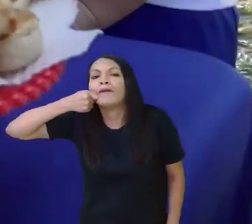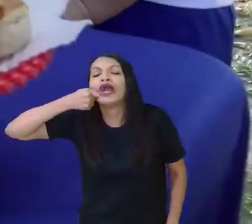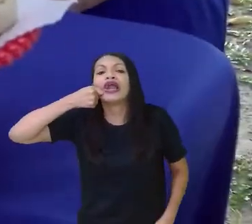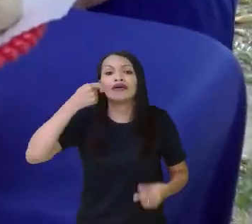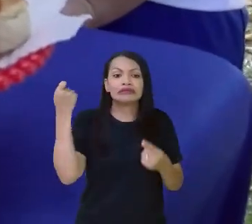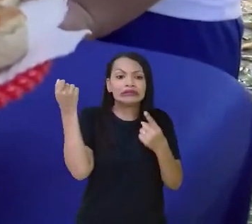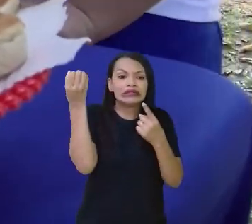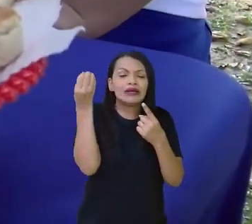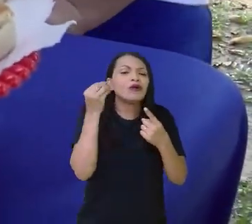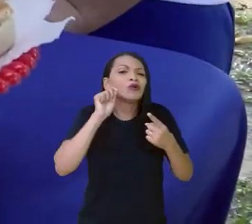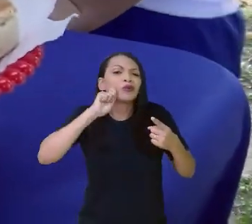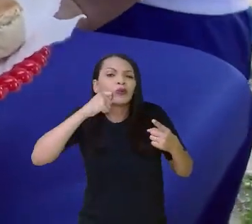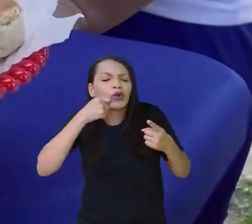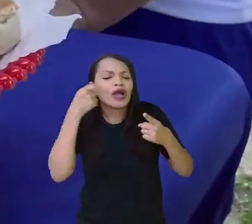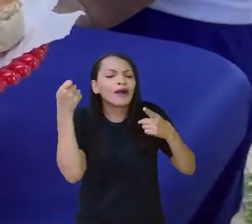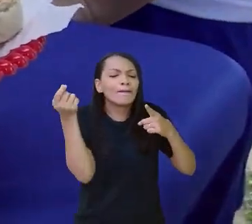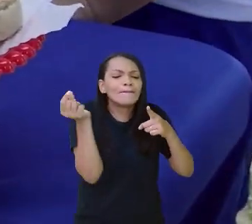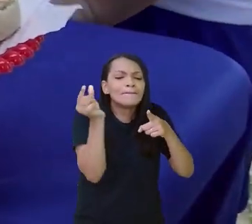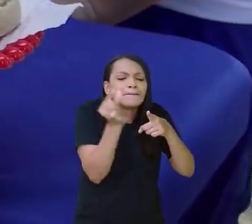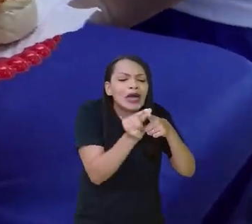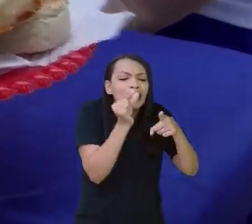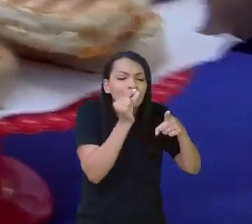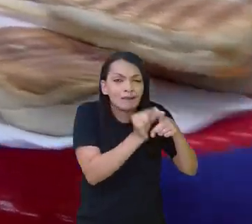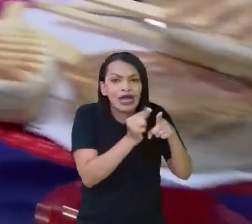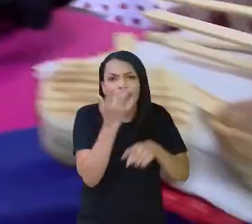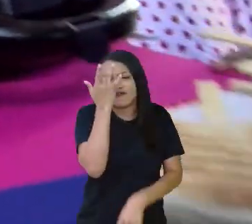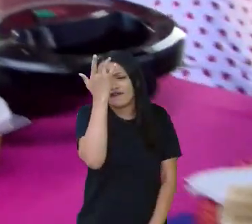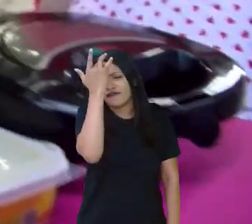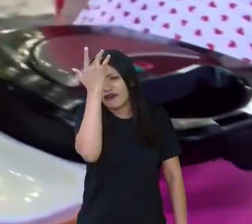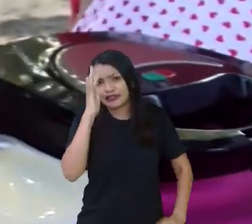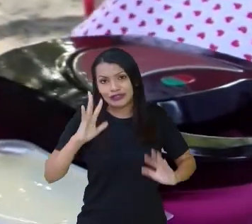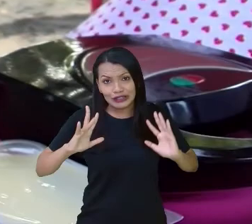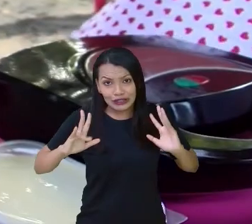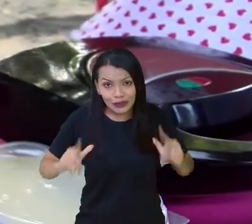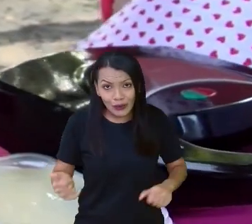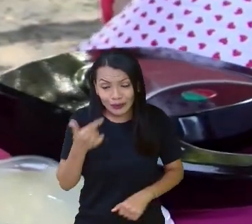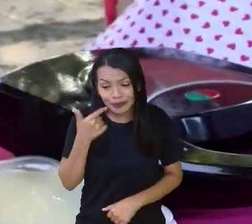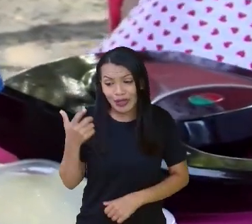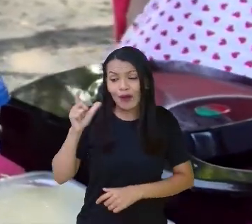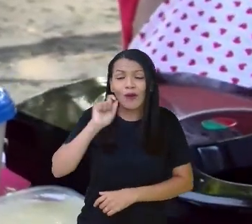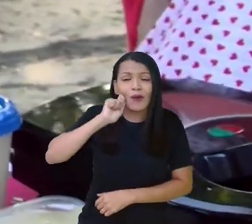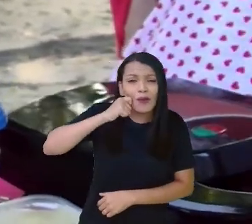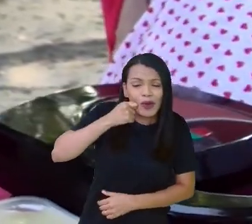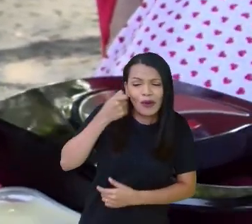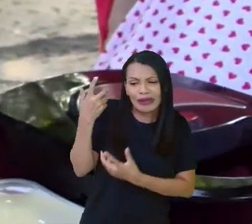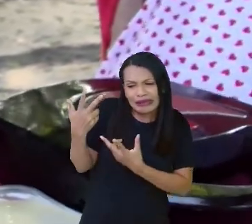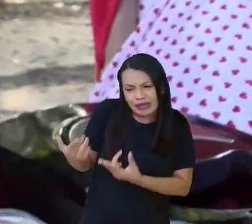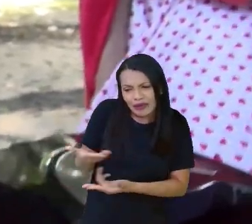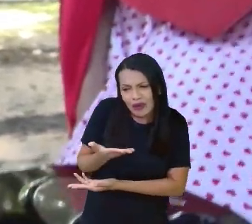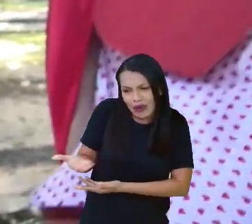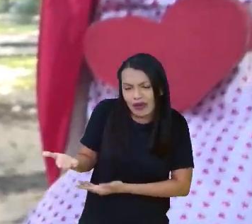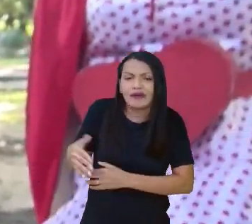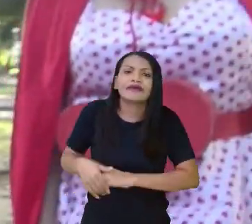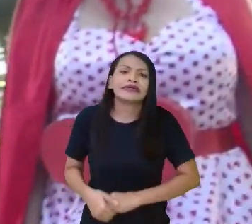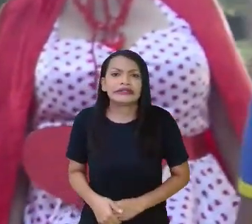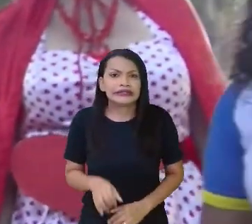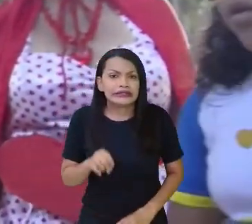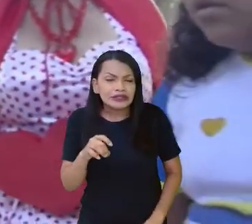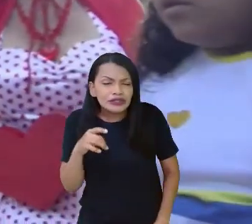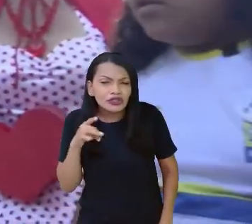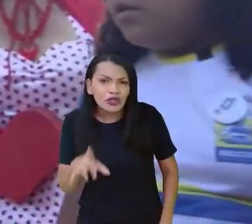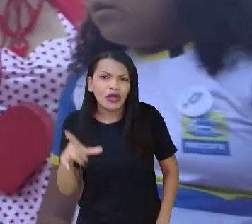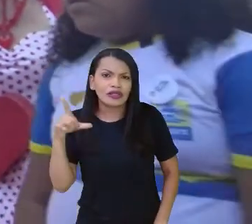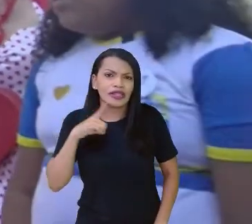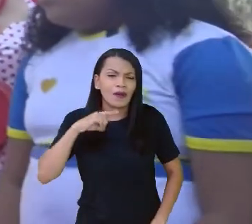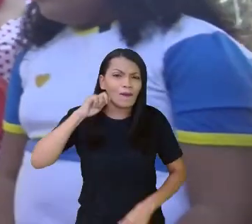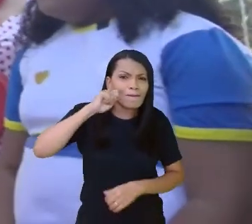é o mais fácil de todos. A gente vai pegar um pãozinho como esse. Mini Tule, eu só tenho pão francesinho